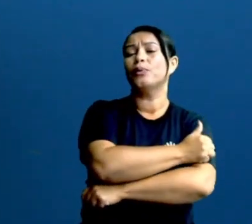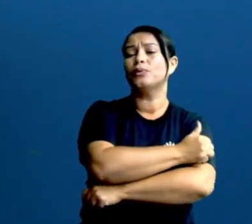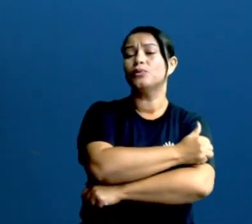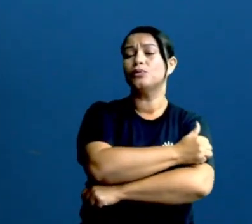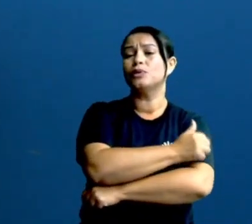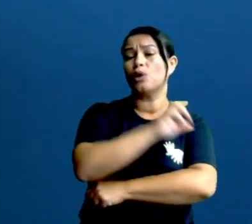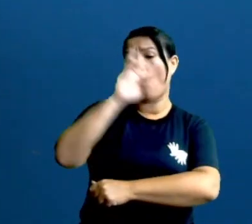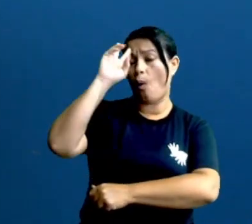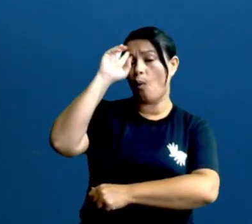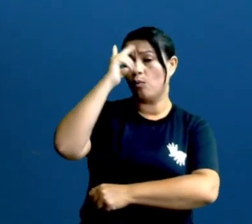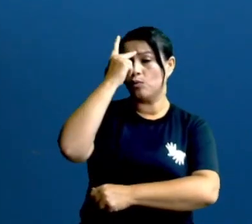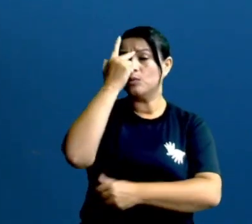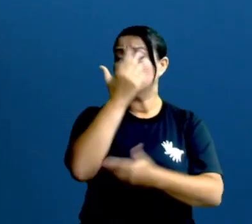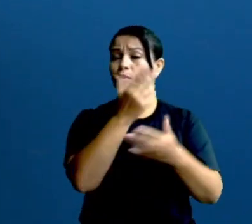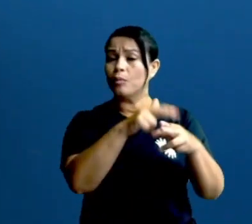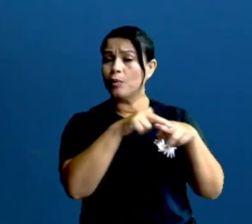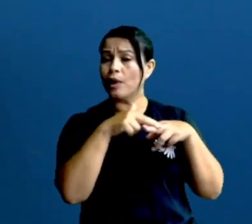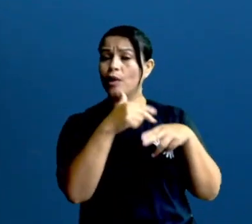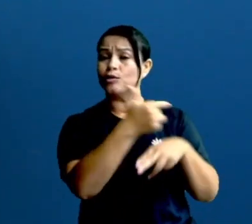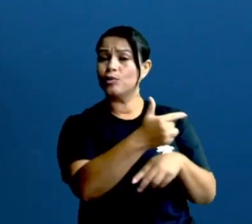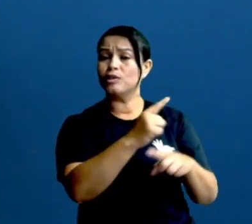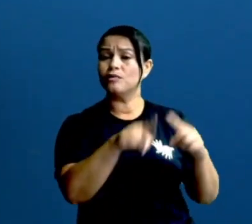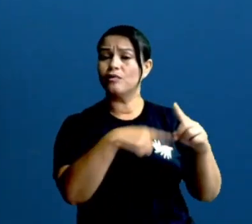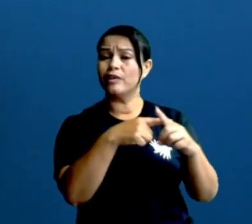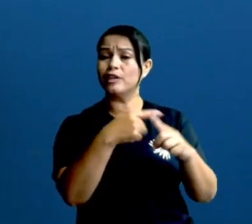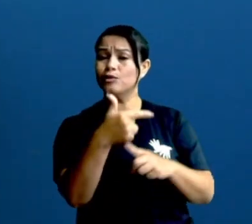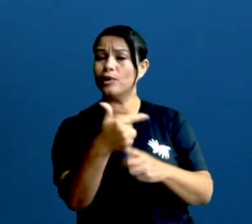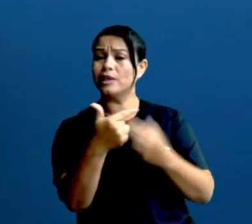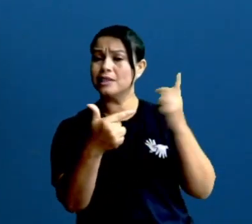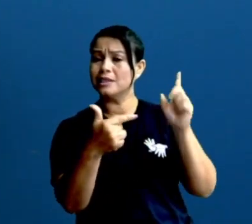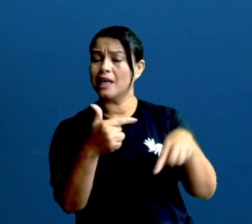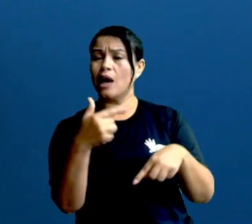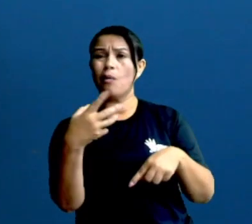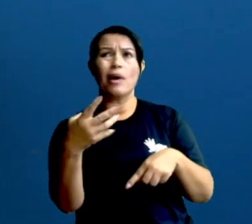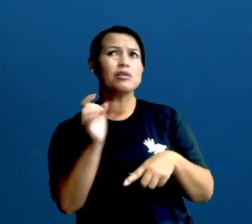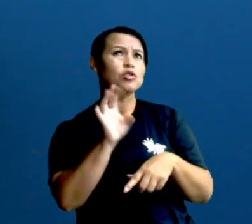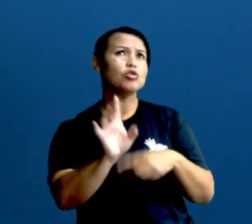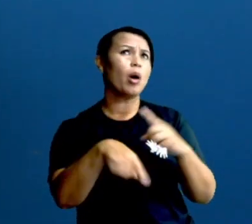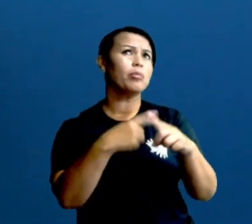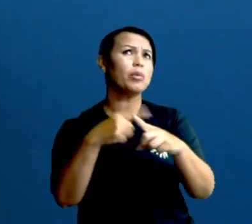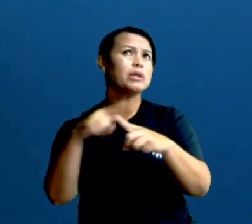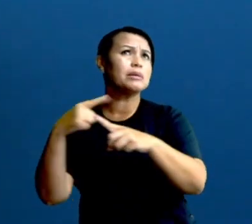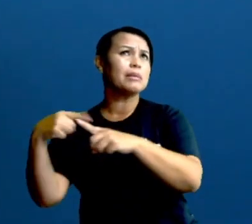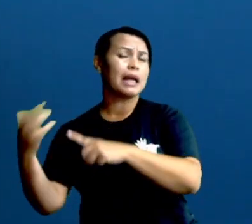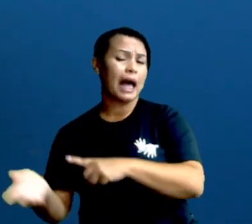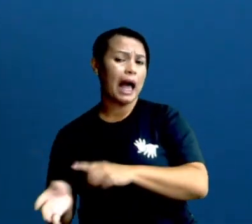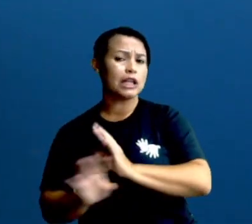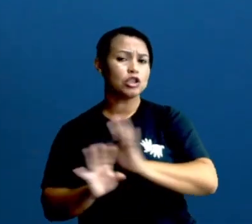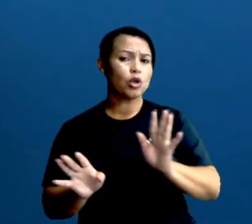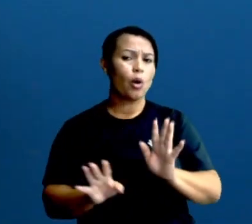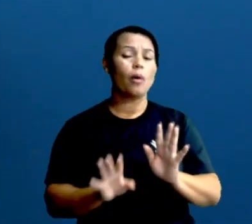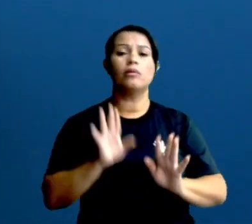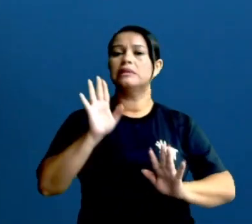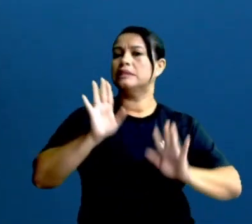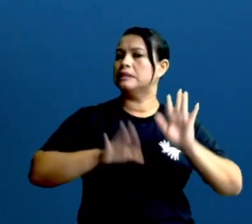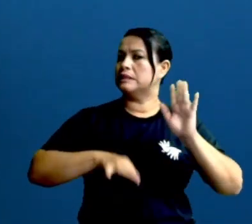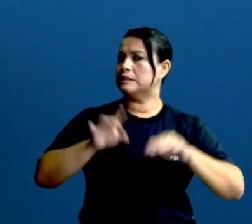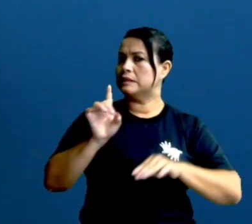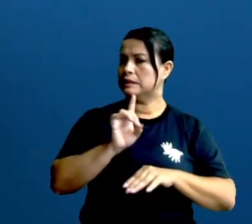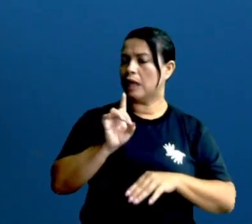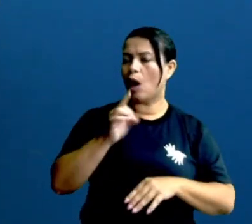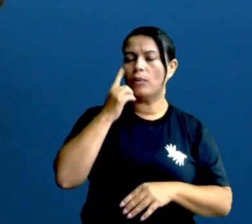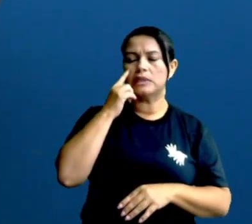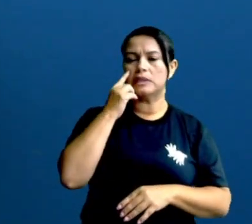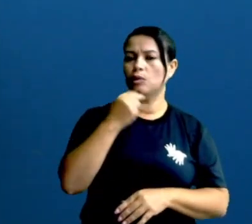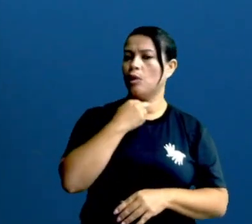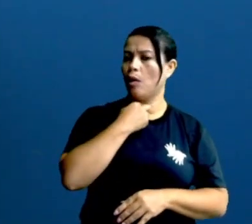se confundir porque 2 vezes 2 é 4, né? Aí, assim, então é só multiplicar a base vezes os expoentes. Não,